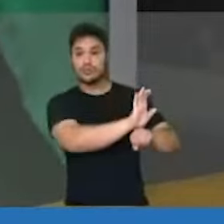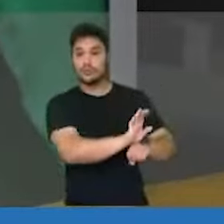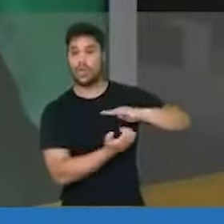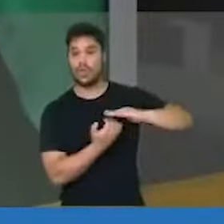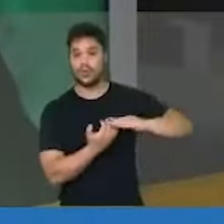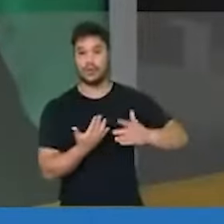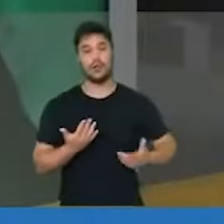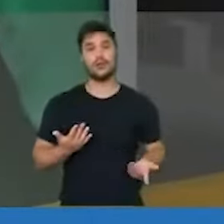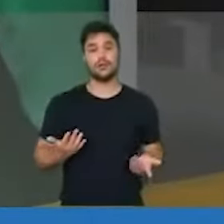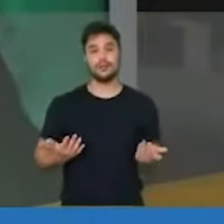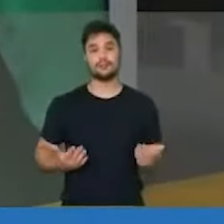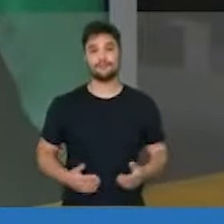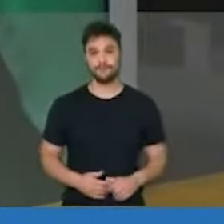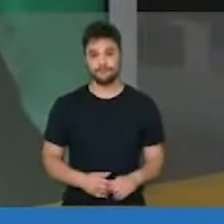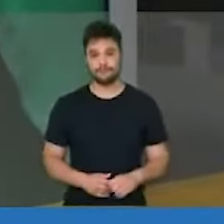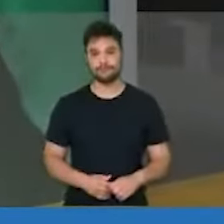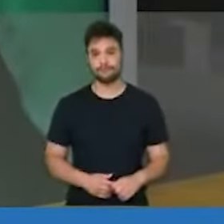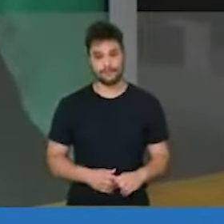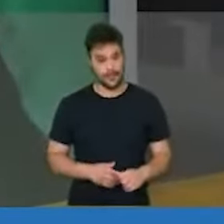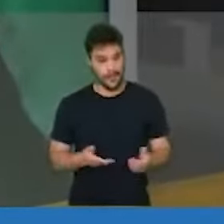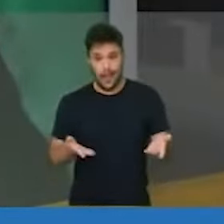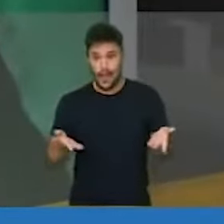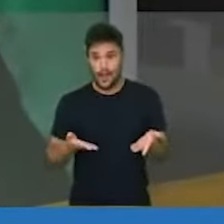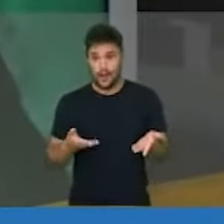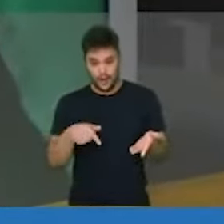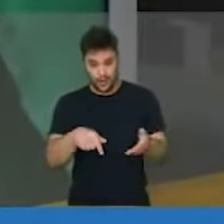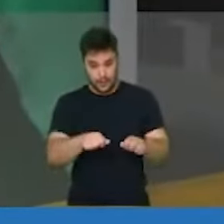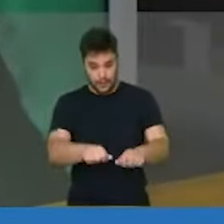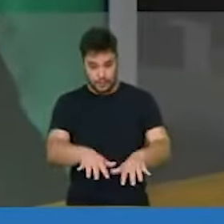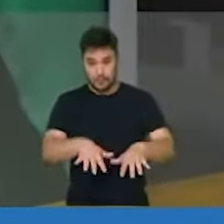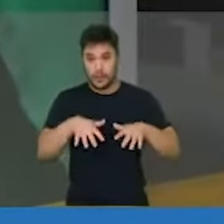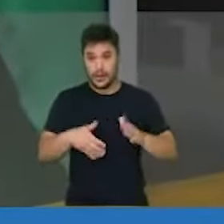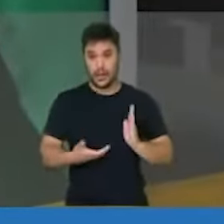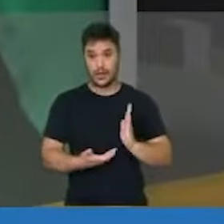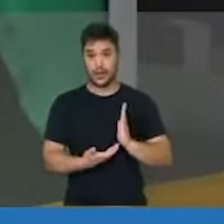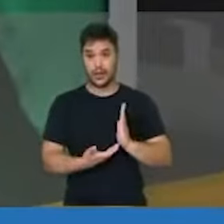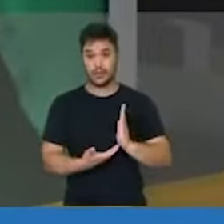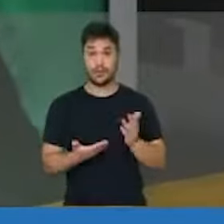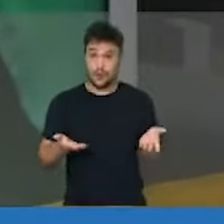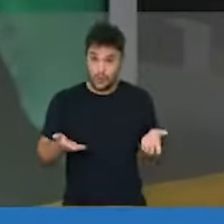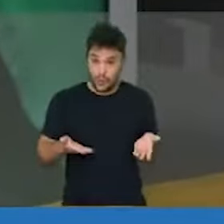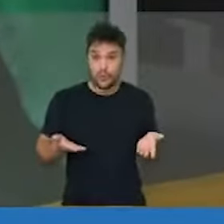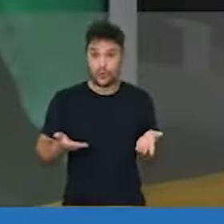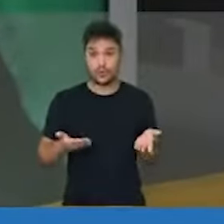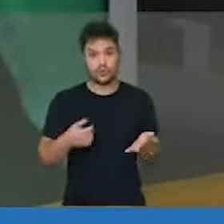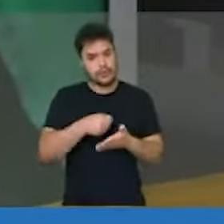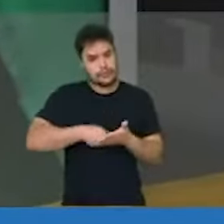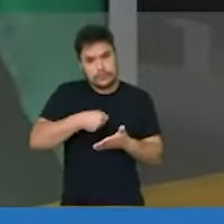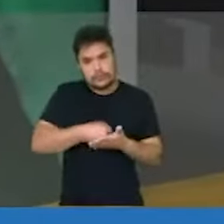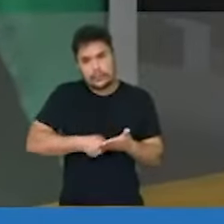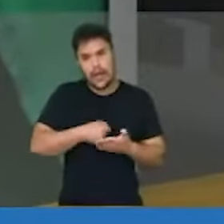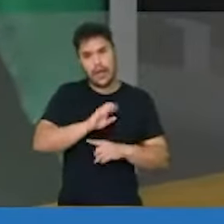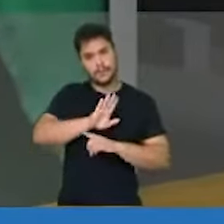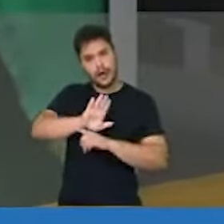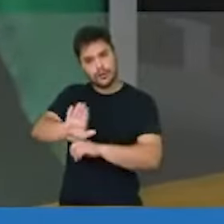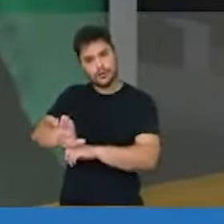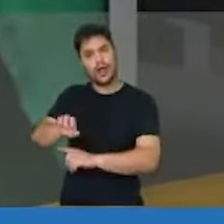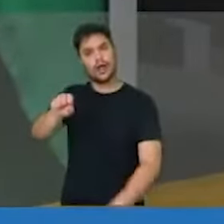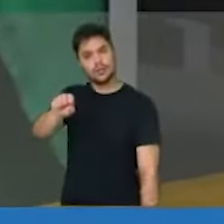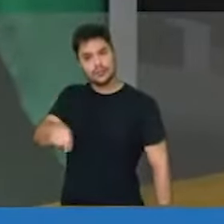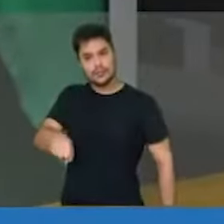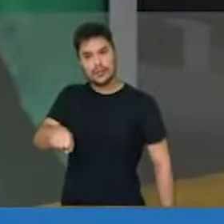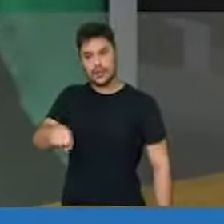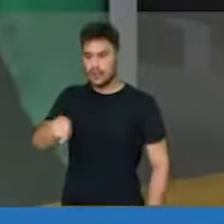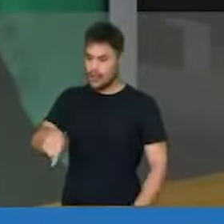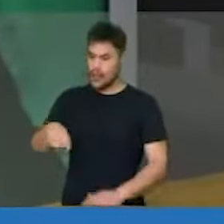pelo fogo. Senhoras e senhores, é que estamos aqui no plenário, nesse dia de hoje, para lutar pela ajuda, sim, ao Rio